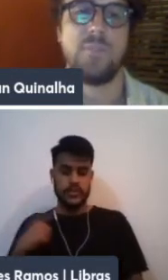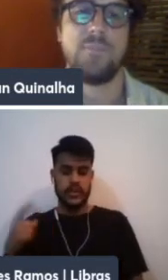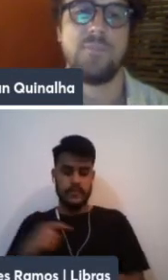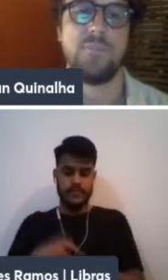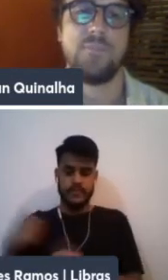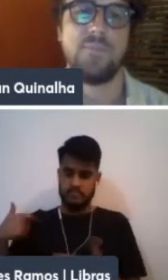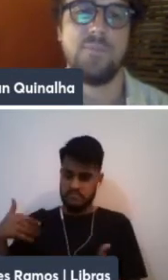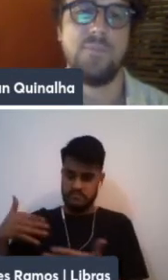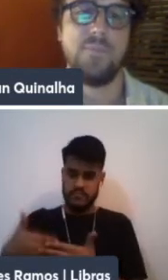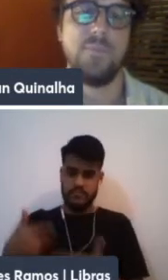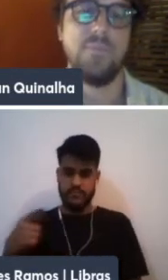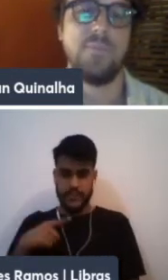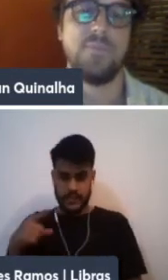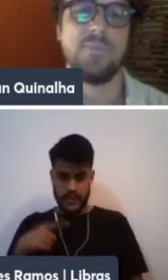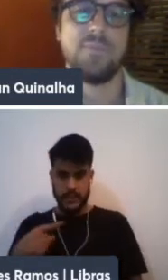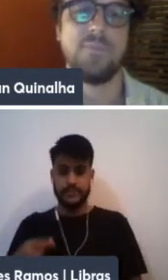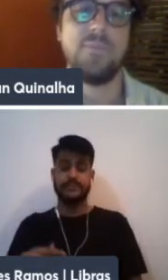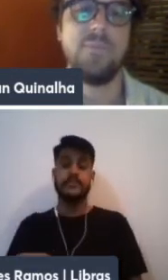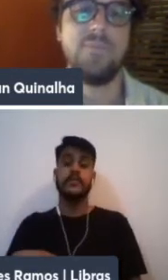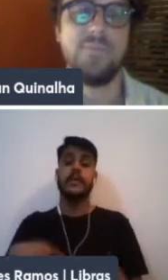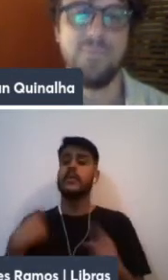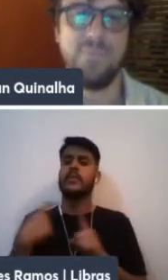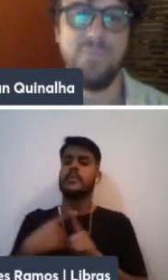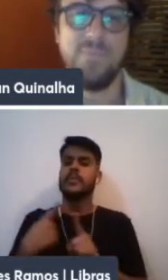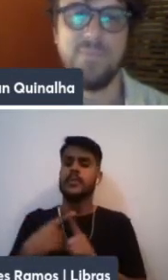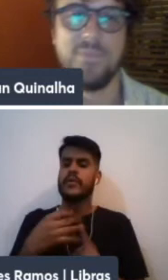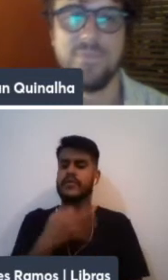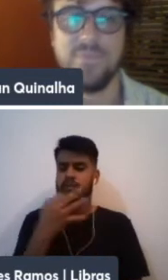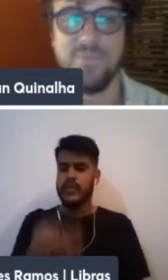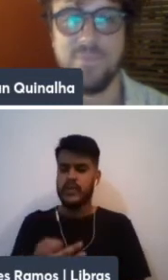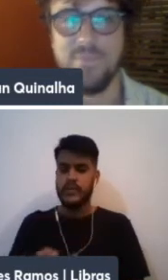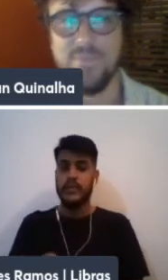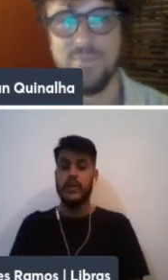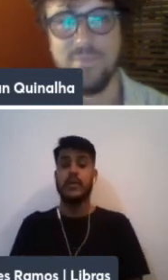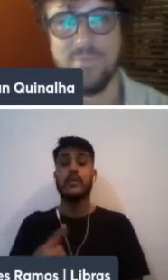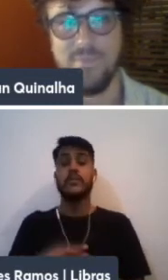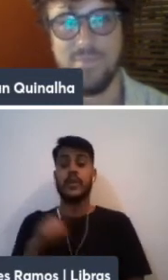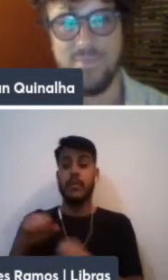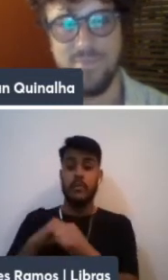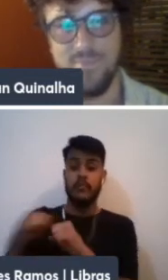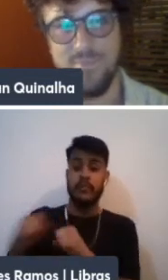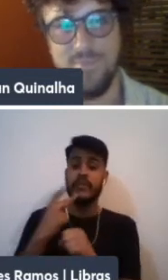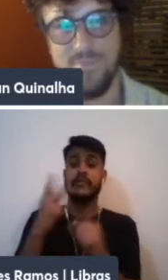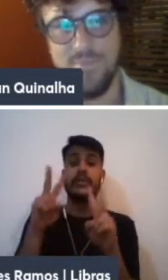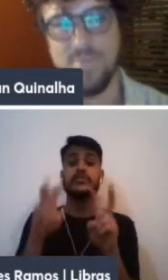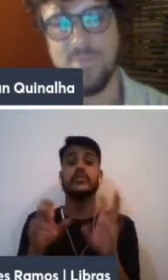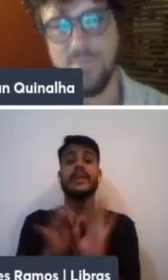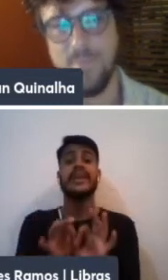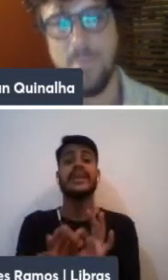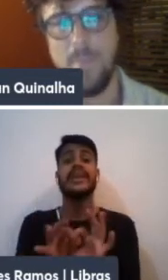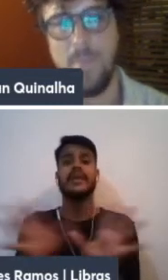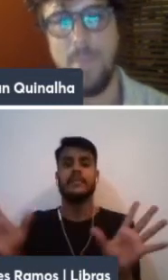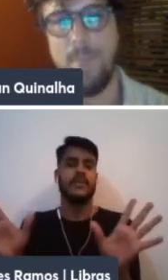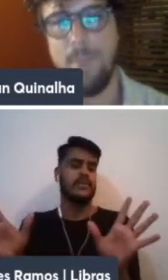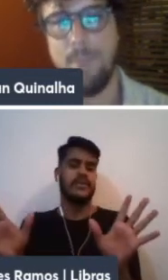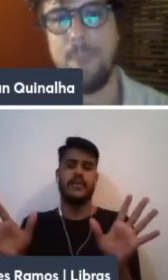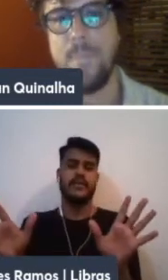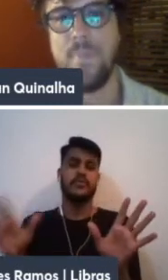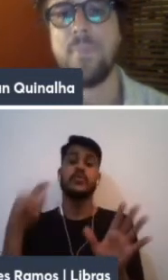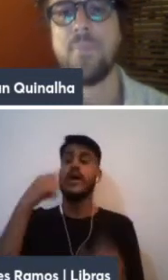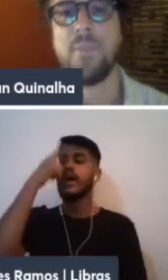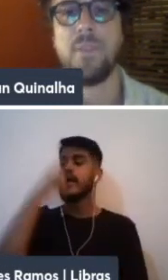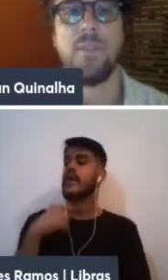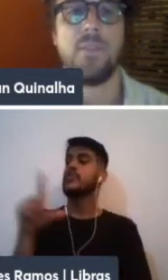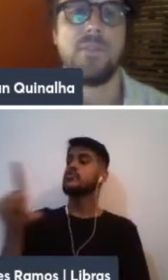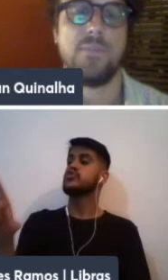E por quê? Porque pregava a liberdade, não é? Não era uma questão de opção sexual, era uma questão